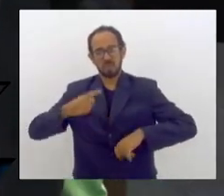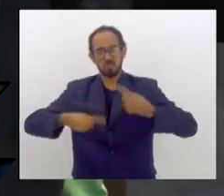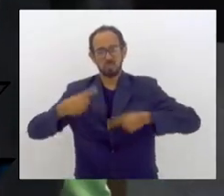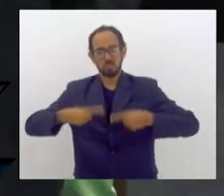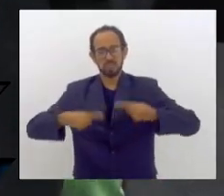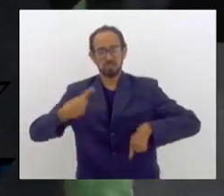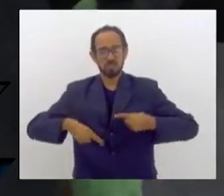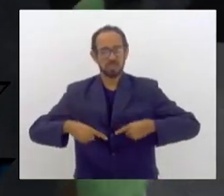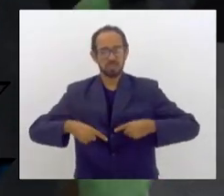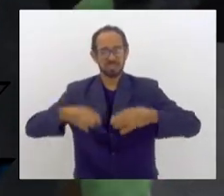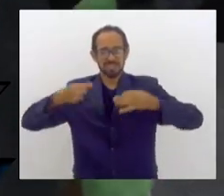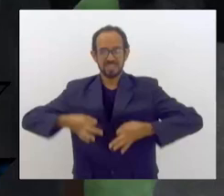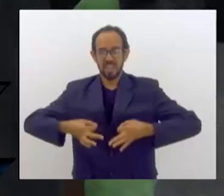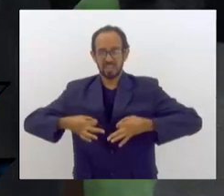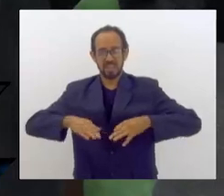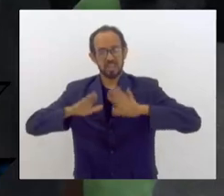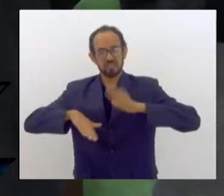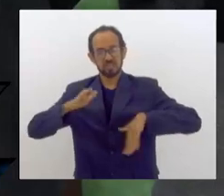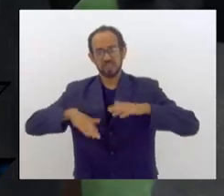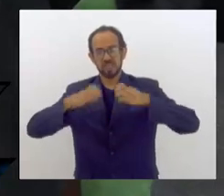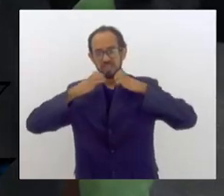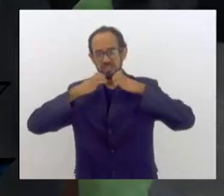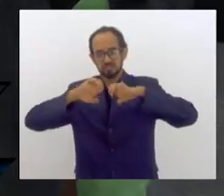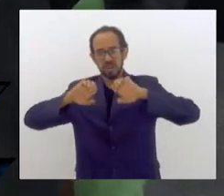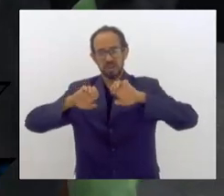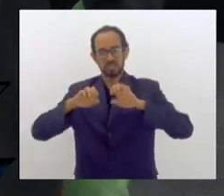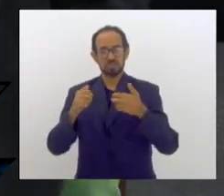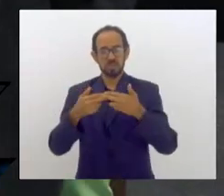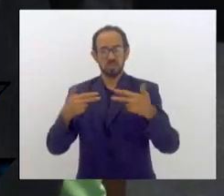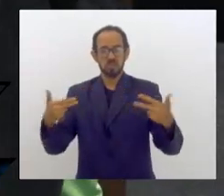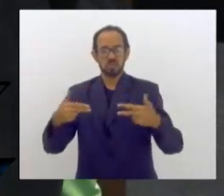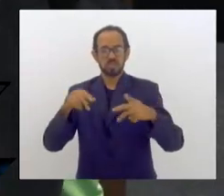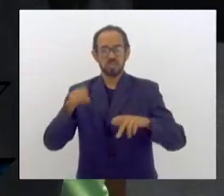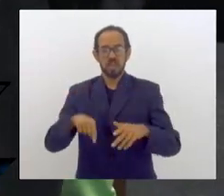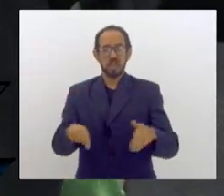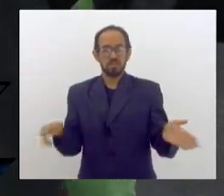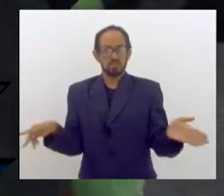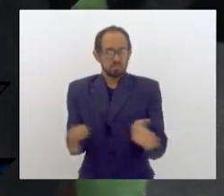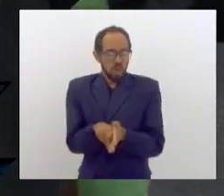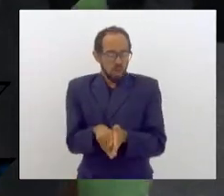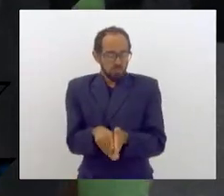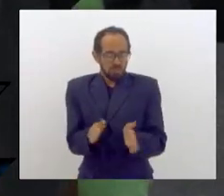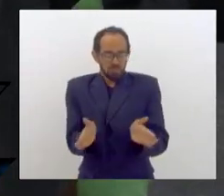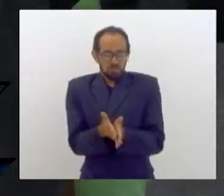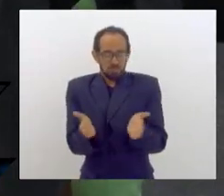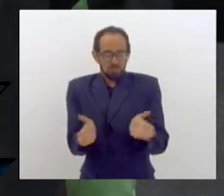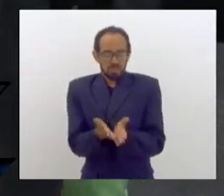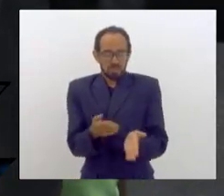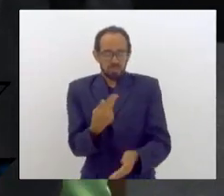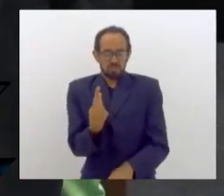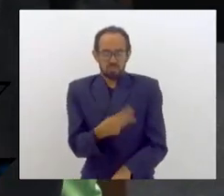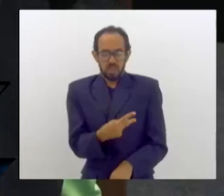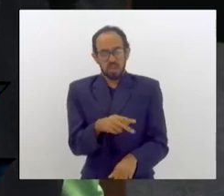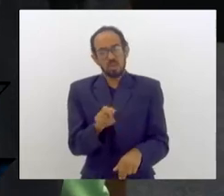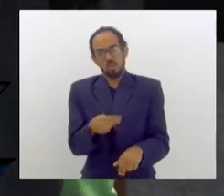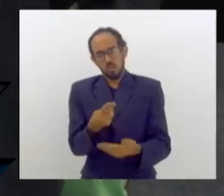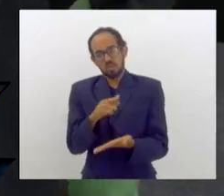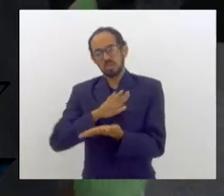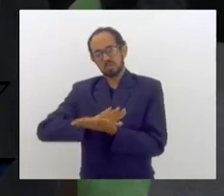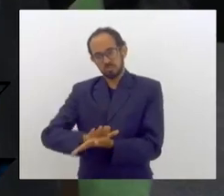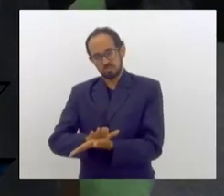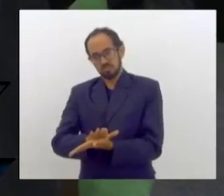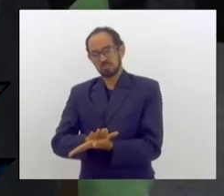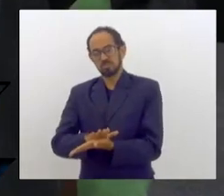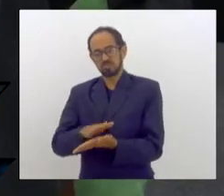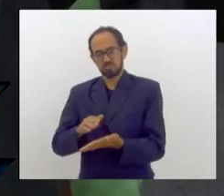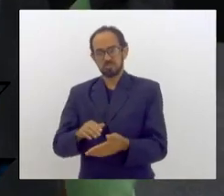correta. A pessoa acaba expressando algo que tem a ver com a miséria que ela vive, com a discriminação,